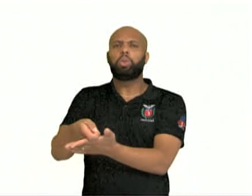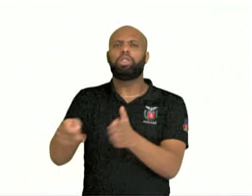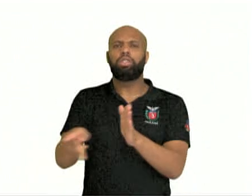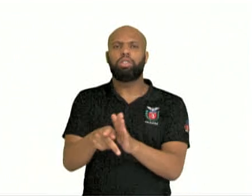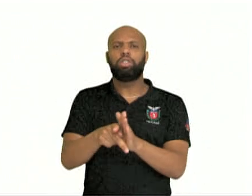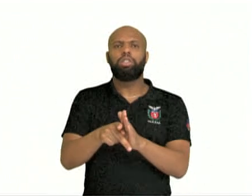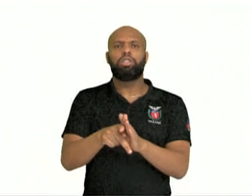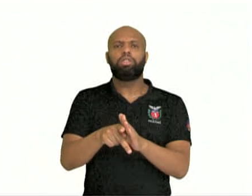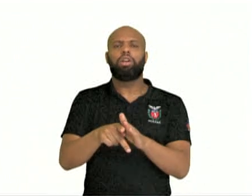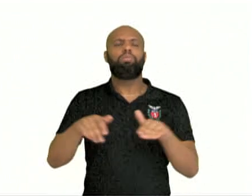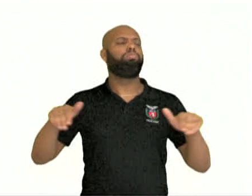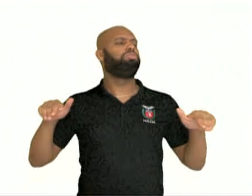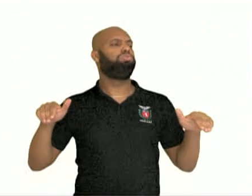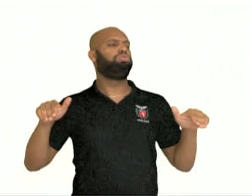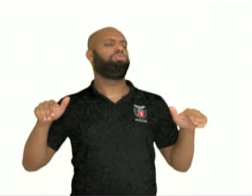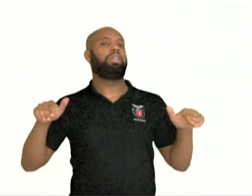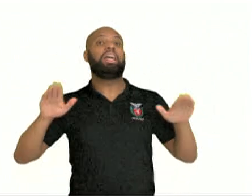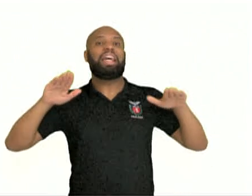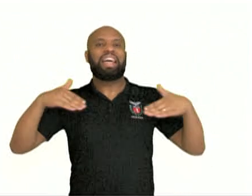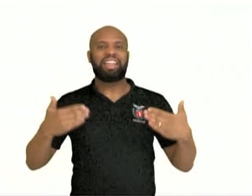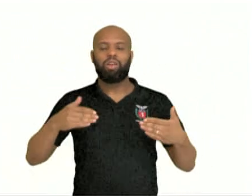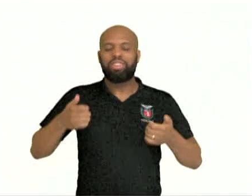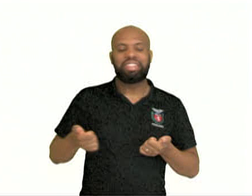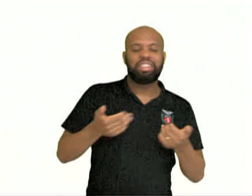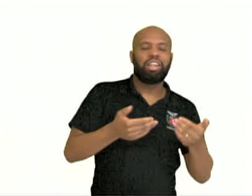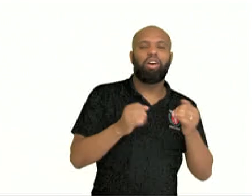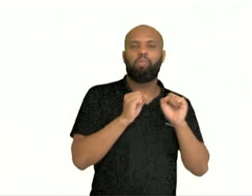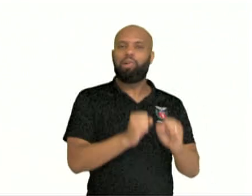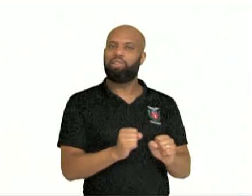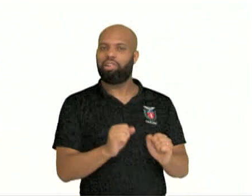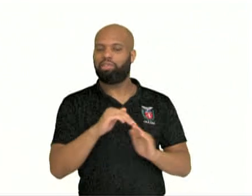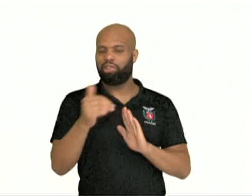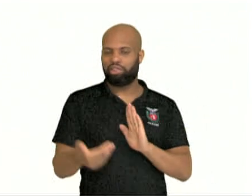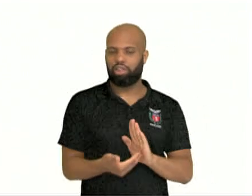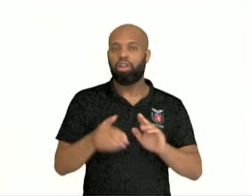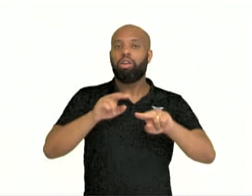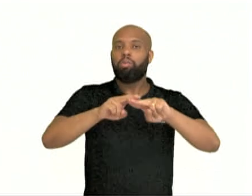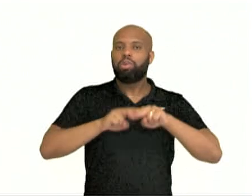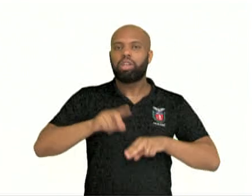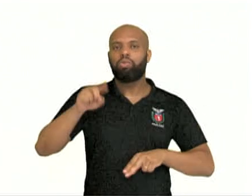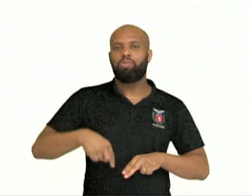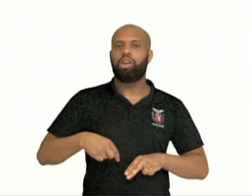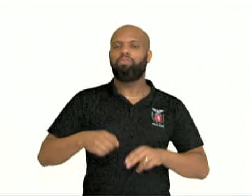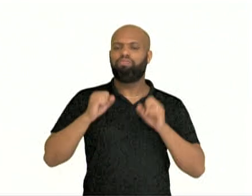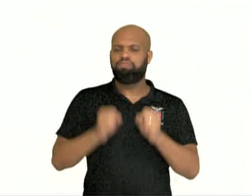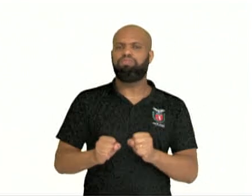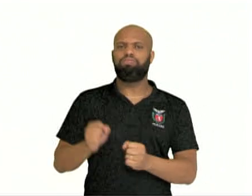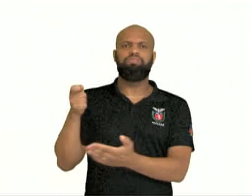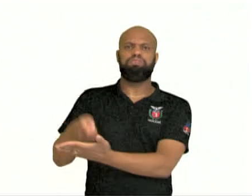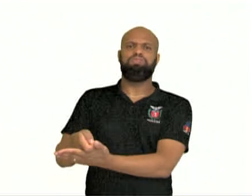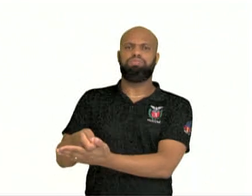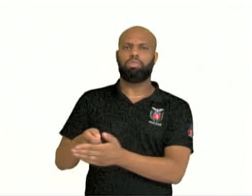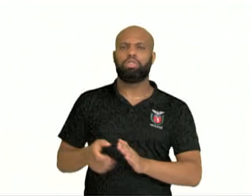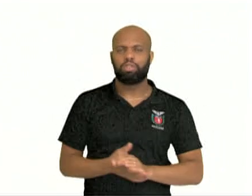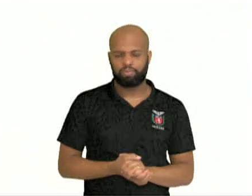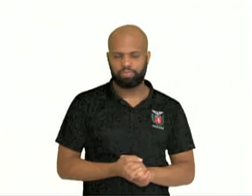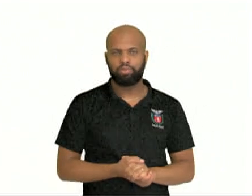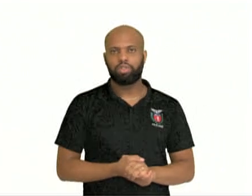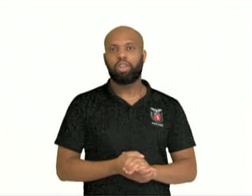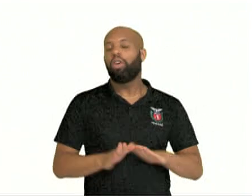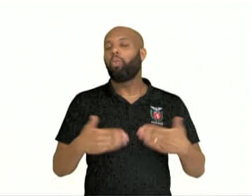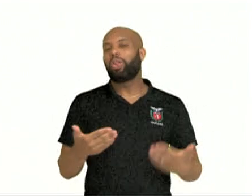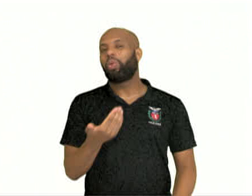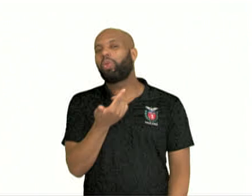os poderes legítimos e todos os poderes. Por isso, absolutista. Poderes absolutos na mão do monarca. Não